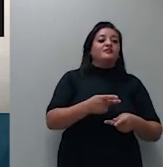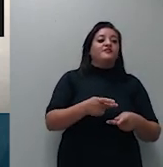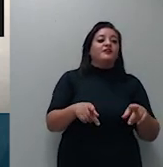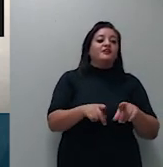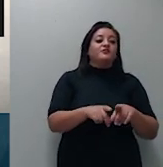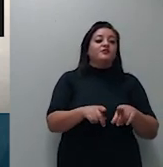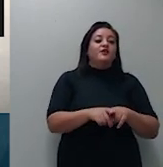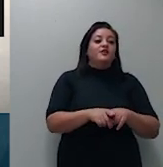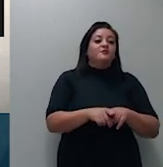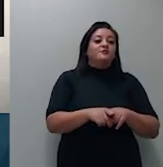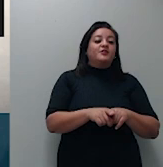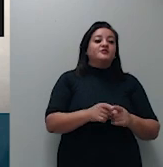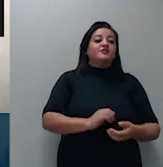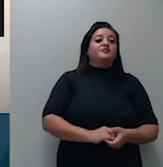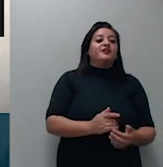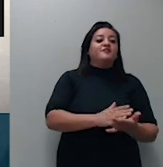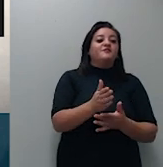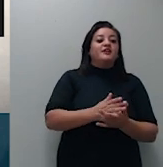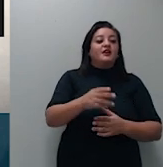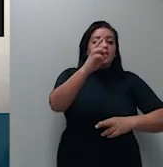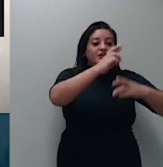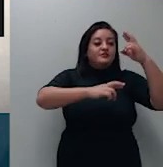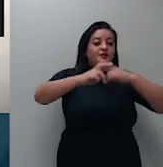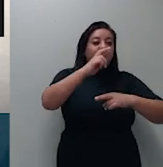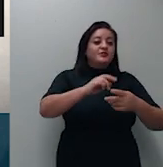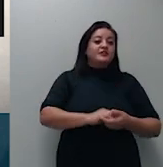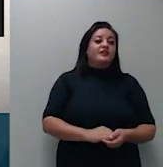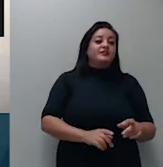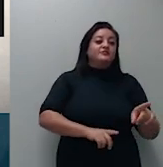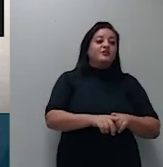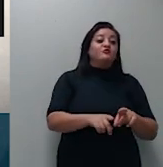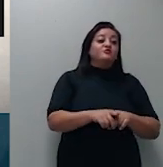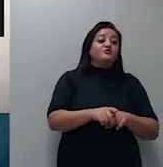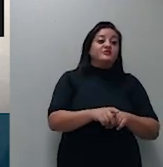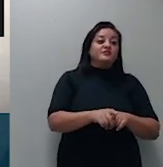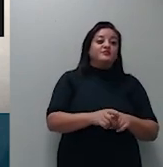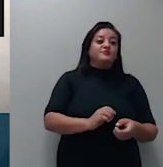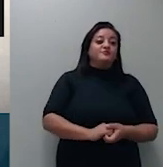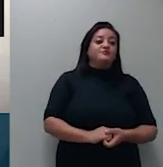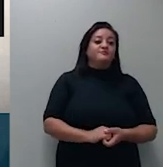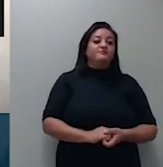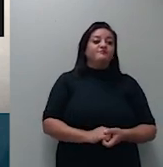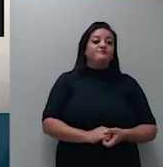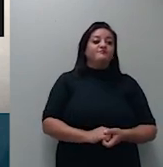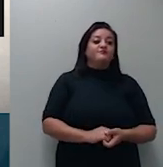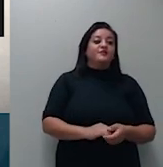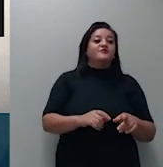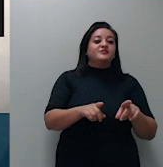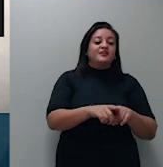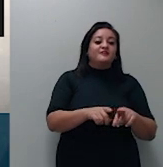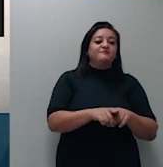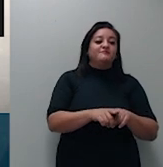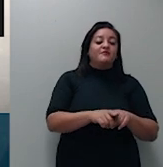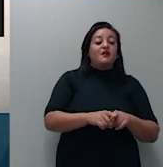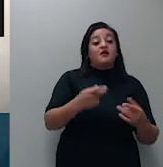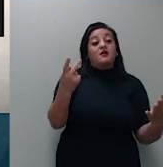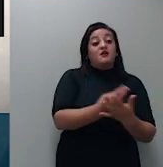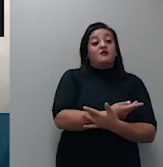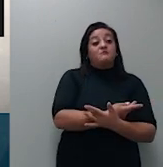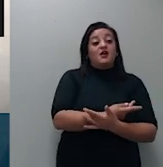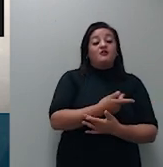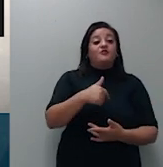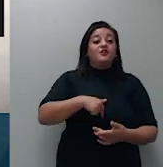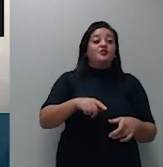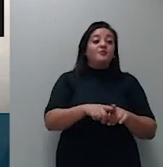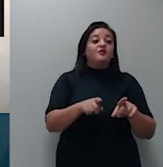88 no caso em exame incontroverso que o casamento formal agido entre a mãe e a voz dos